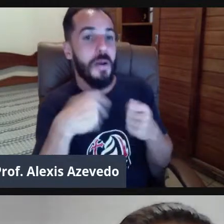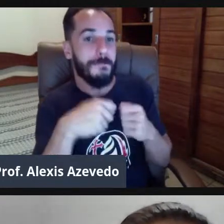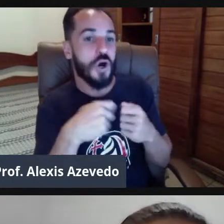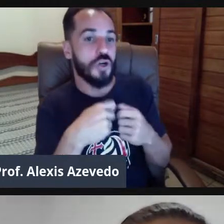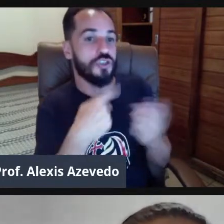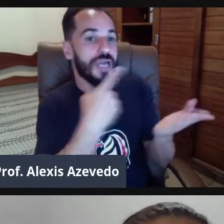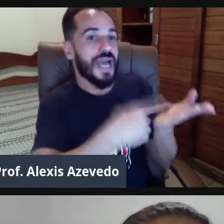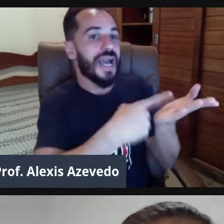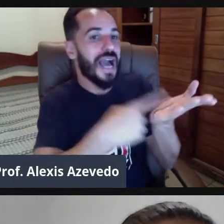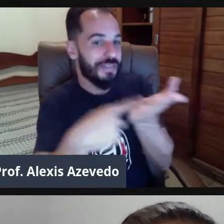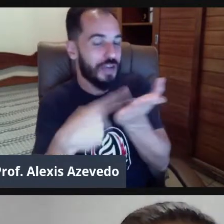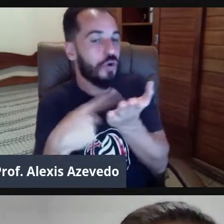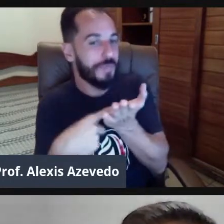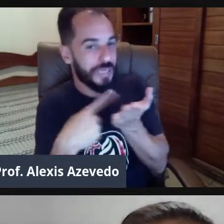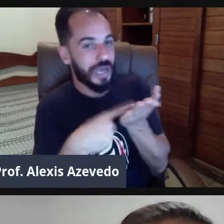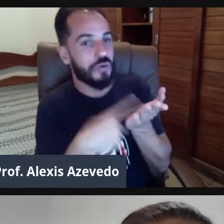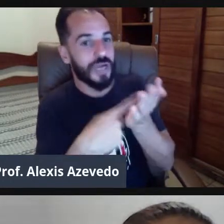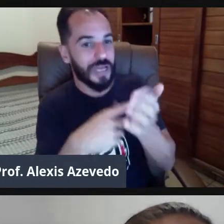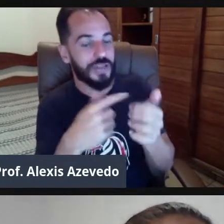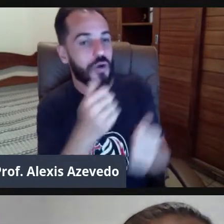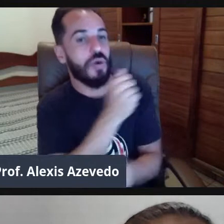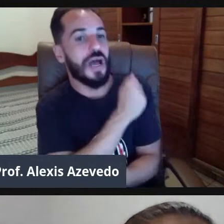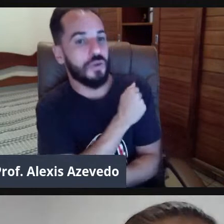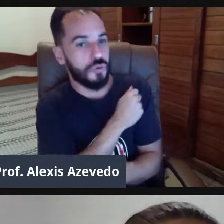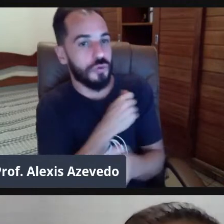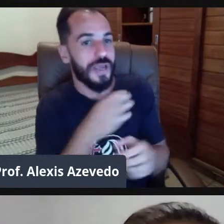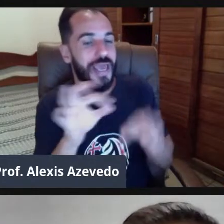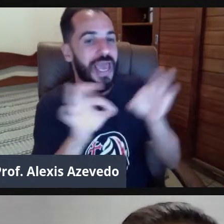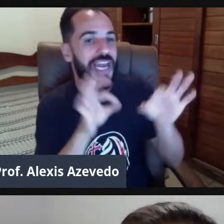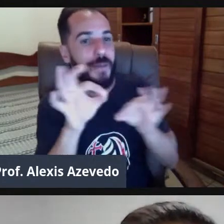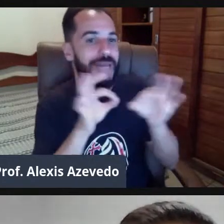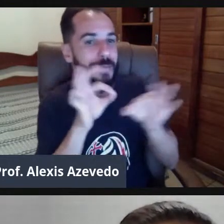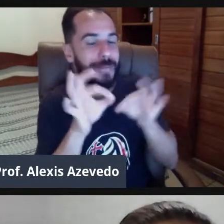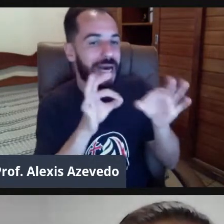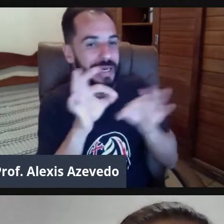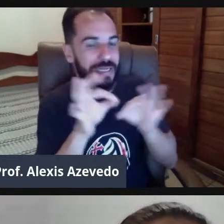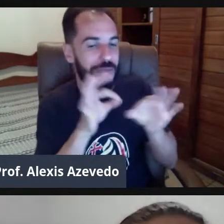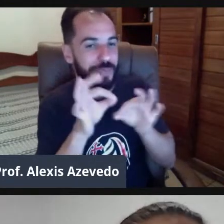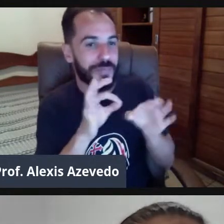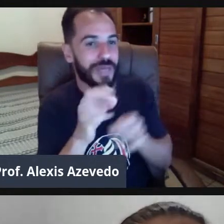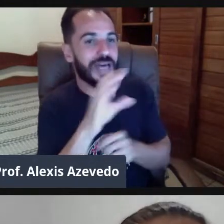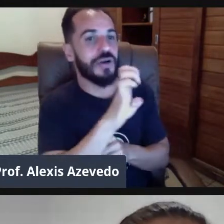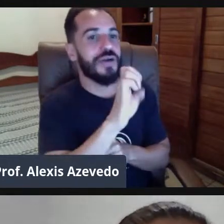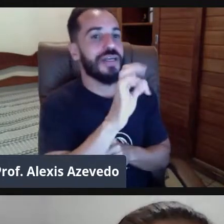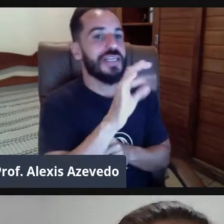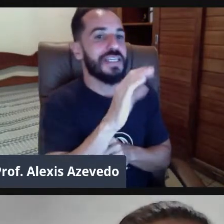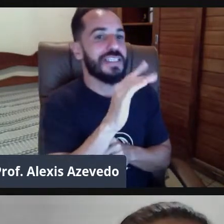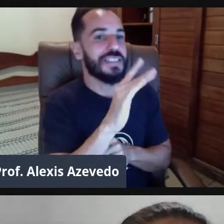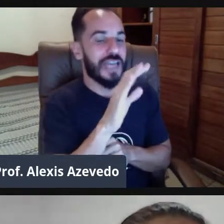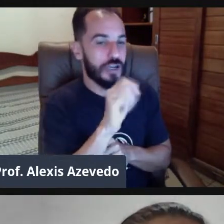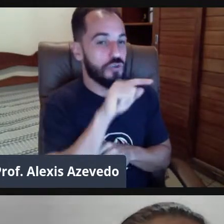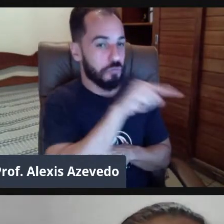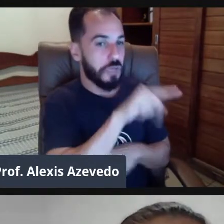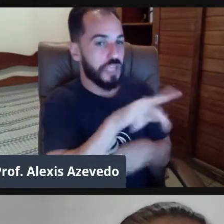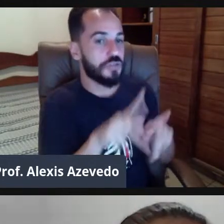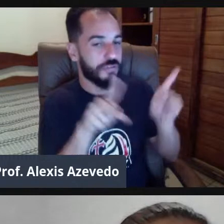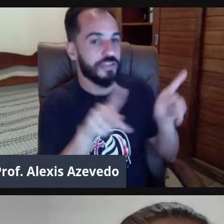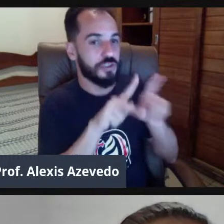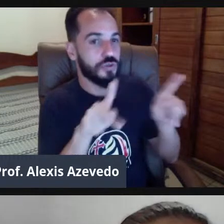aluno o estágio, ele prepara esse estágio, ele acompanha esse estágio, e é esse professor que